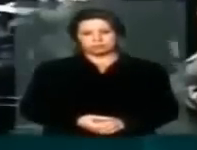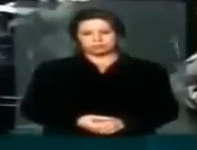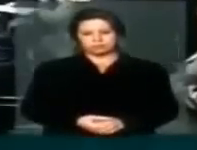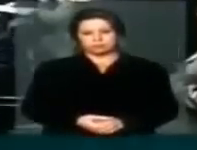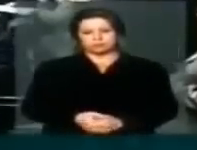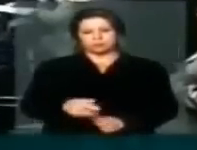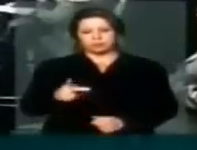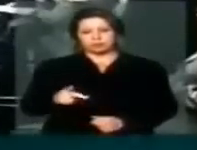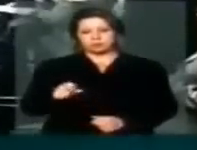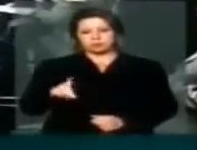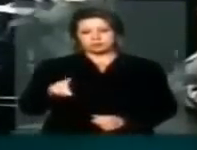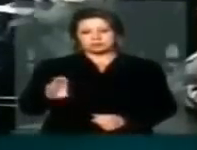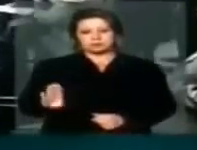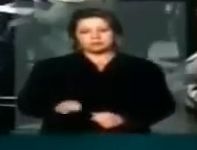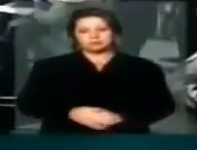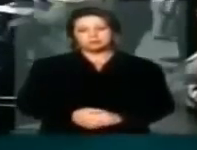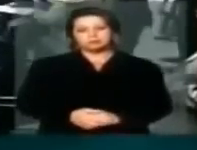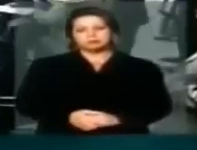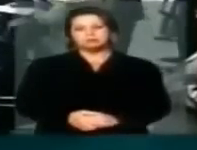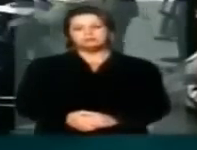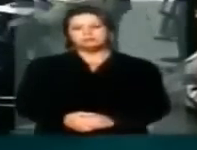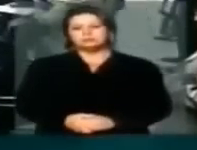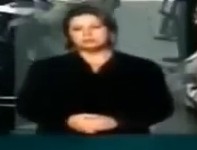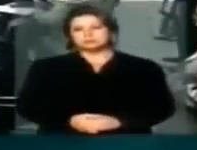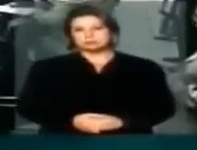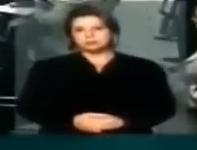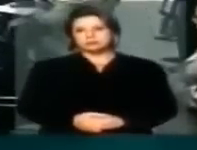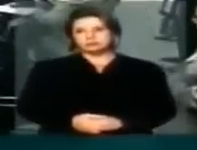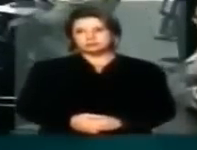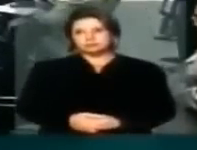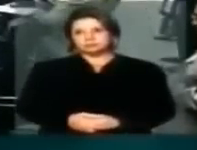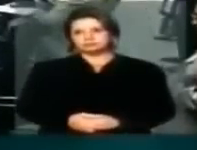pelo bloco do PSDB, deputado Nilson Leitão, pela liderança.